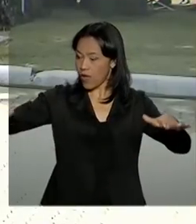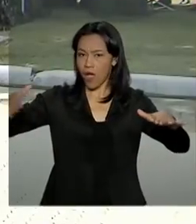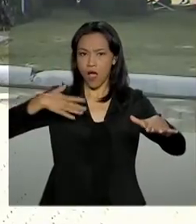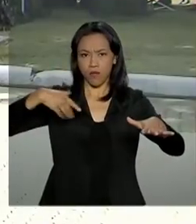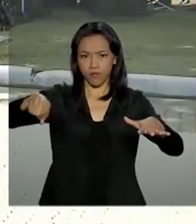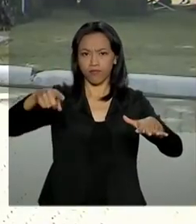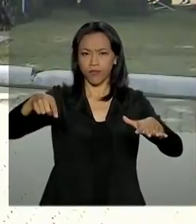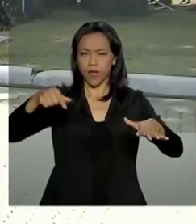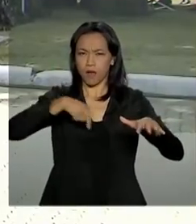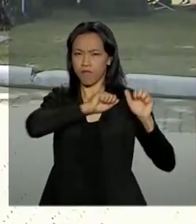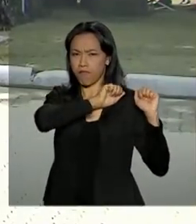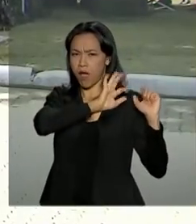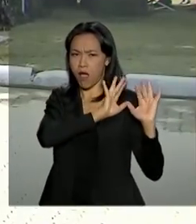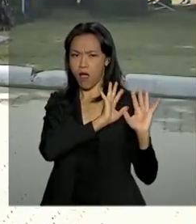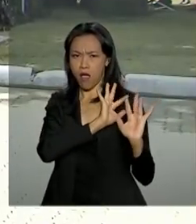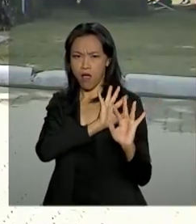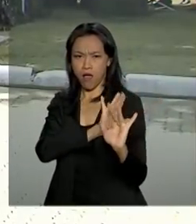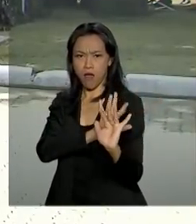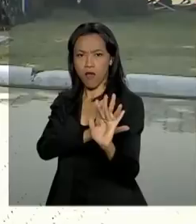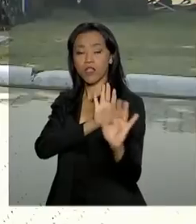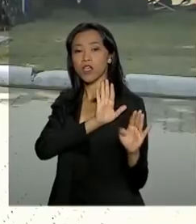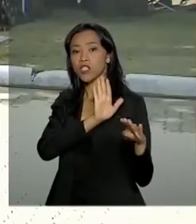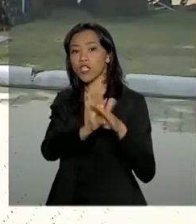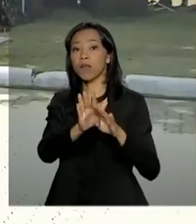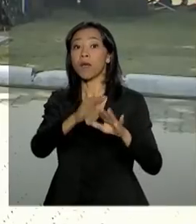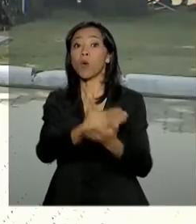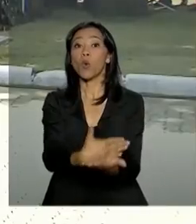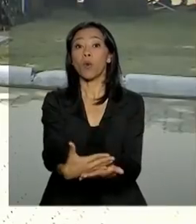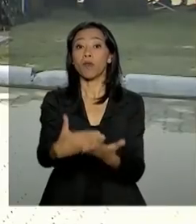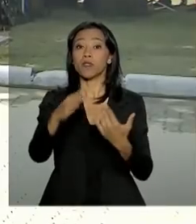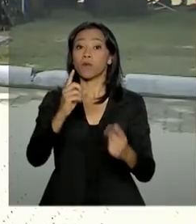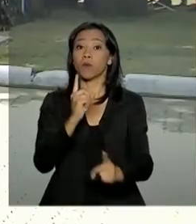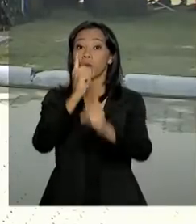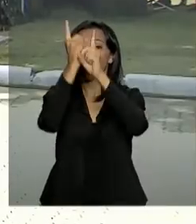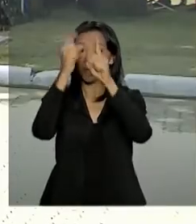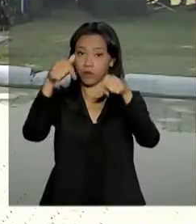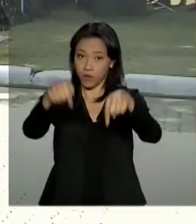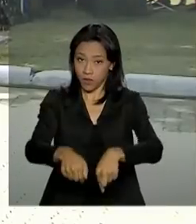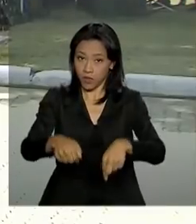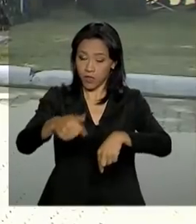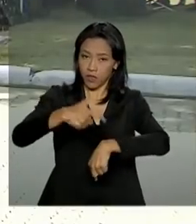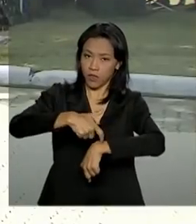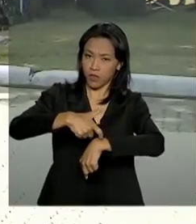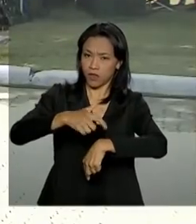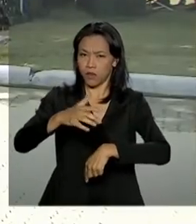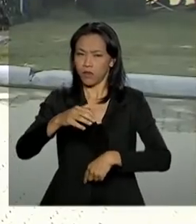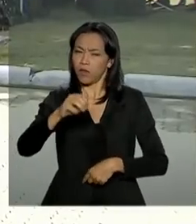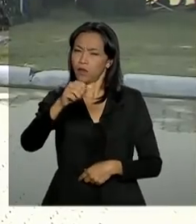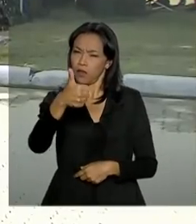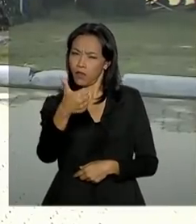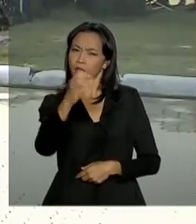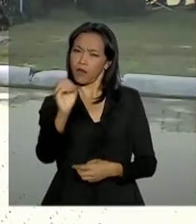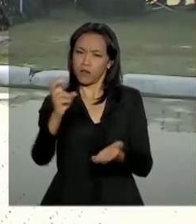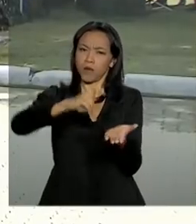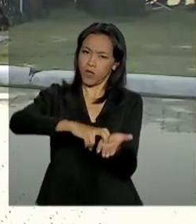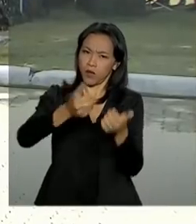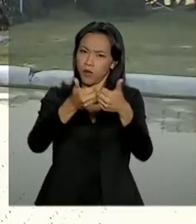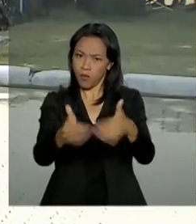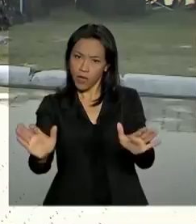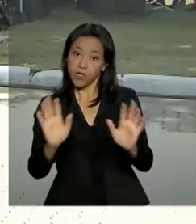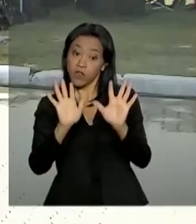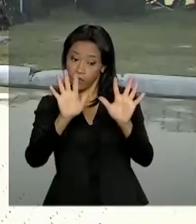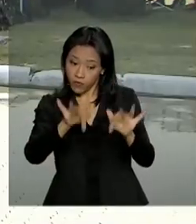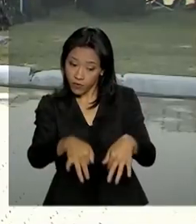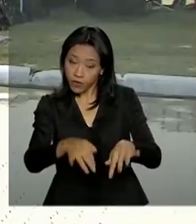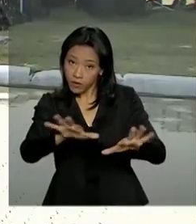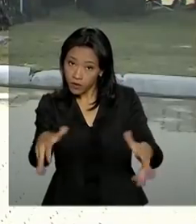equestre. As tropas já estão perfiladas para o início da cerimônia, que está marcada para começar por volta das 10 horas da manhã. No fim deste